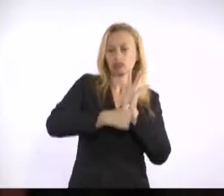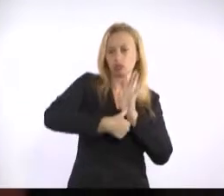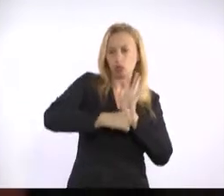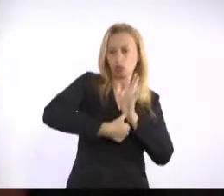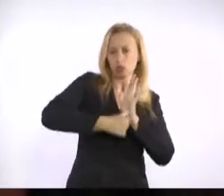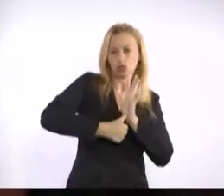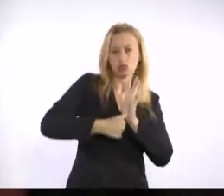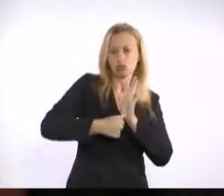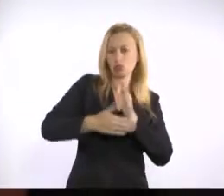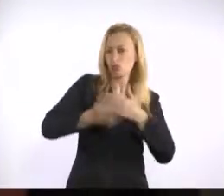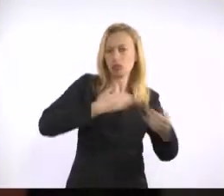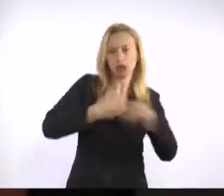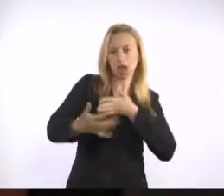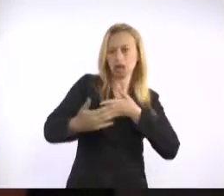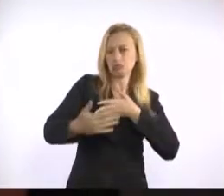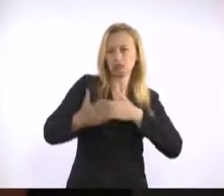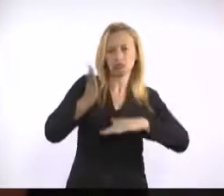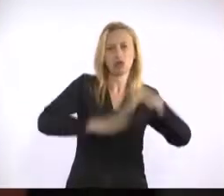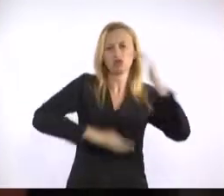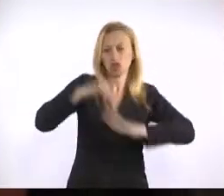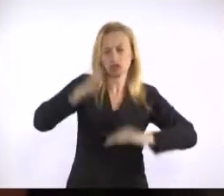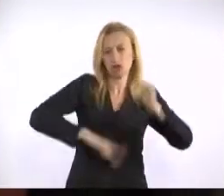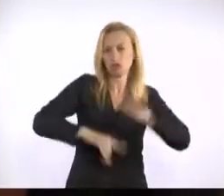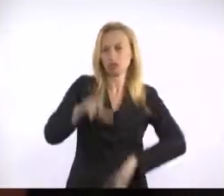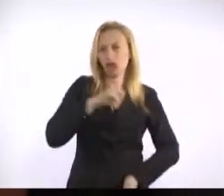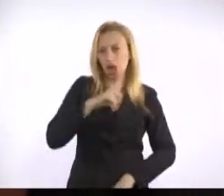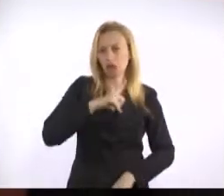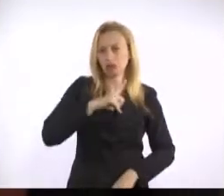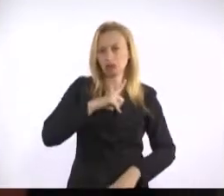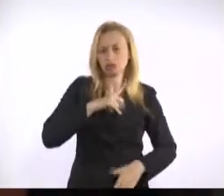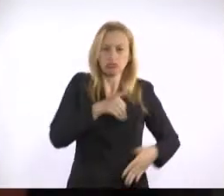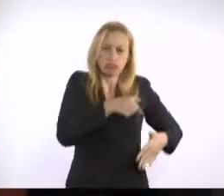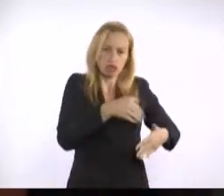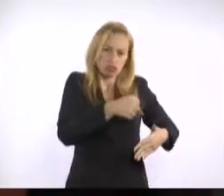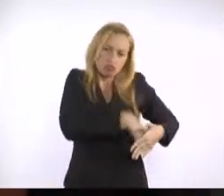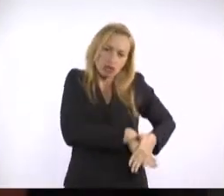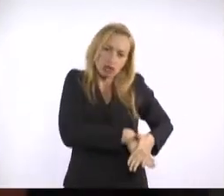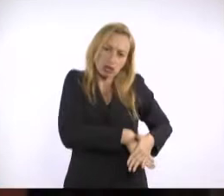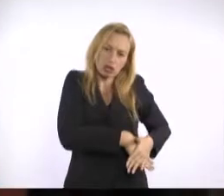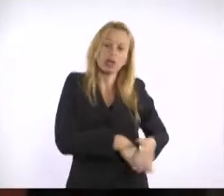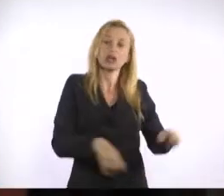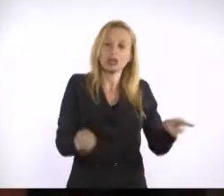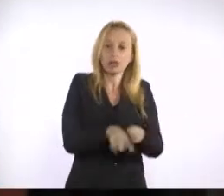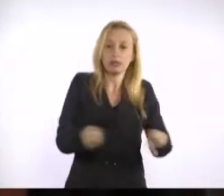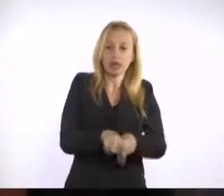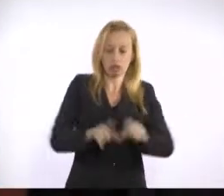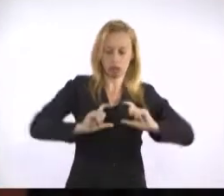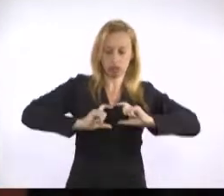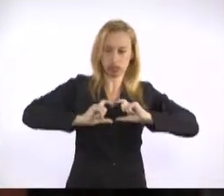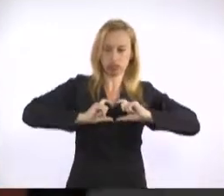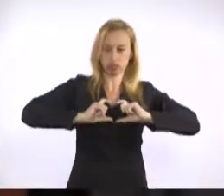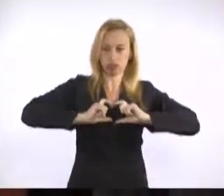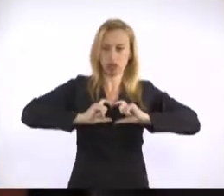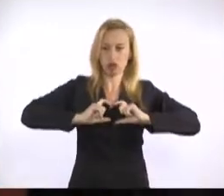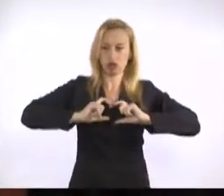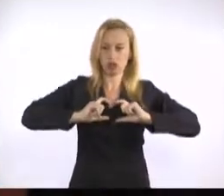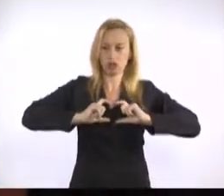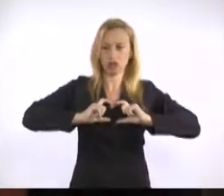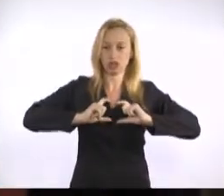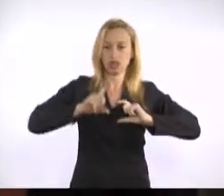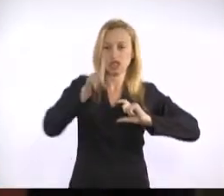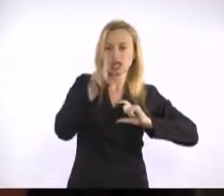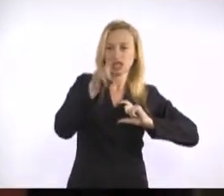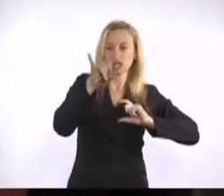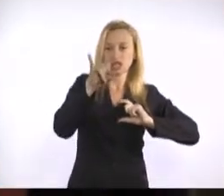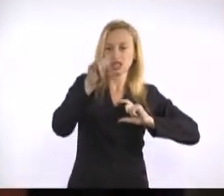têm não sei se o tom é equivocado com a carteira e tem um distintivo funcional maior que ele usa